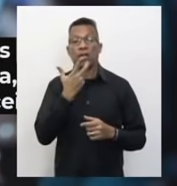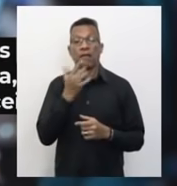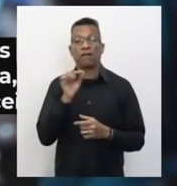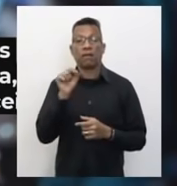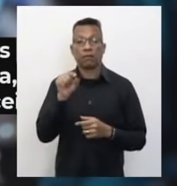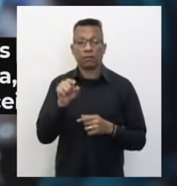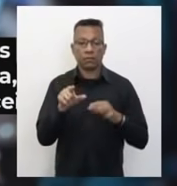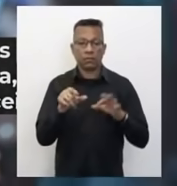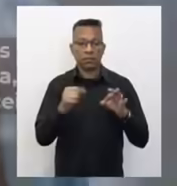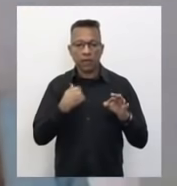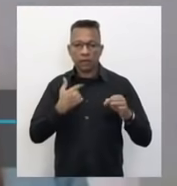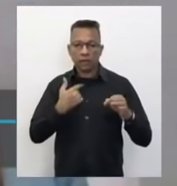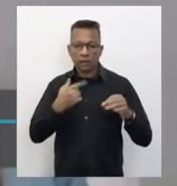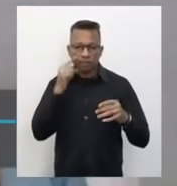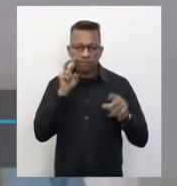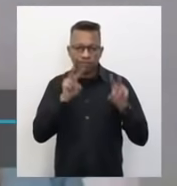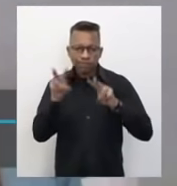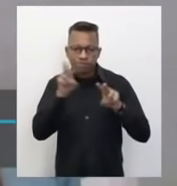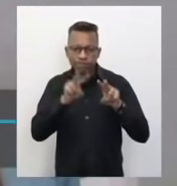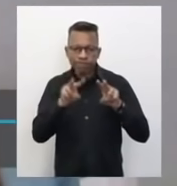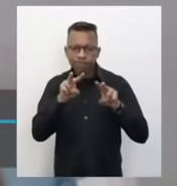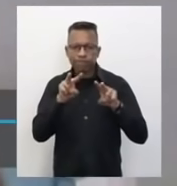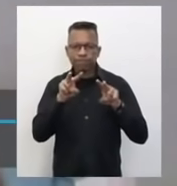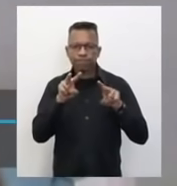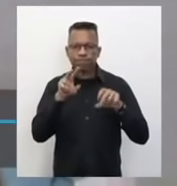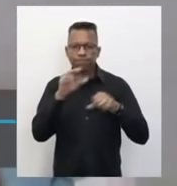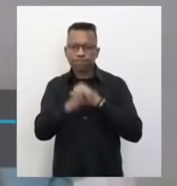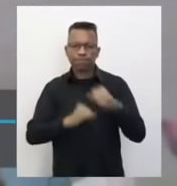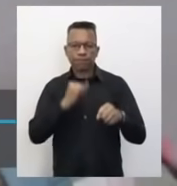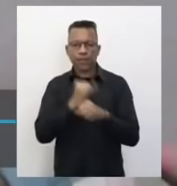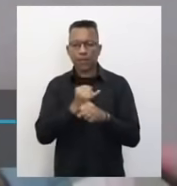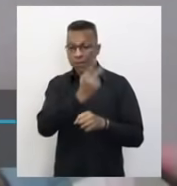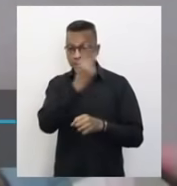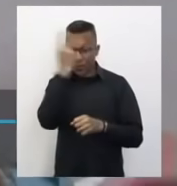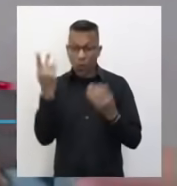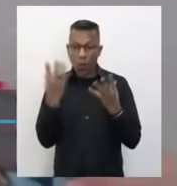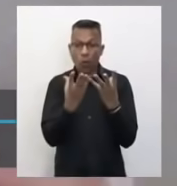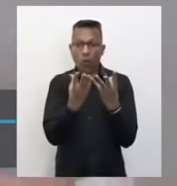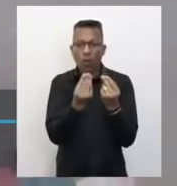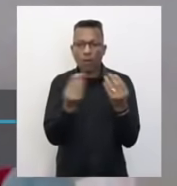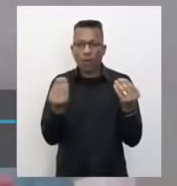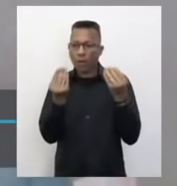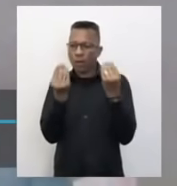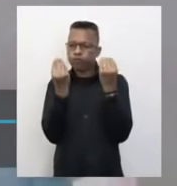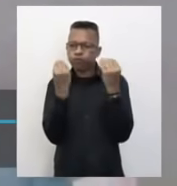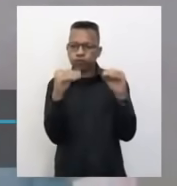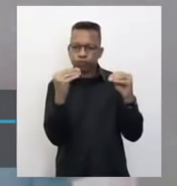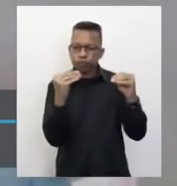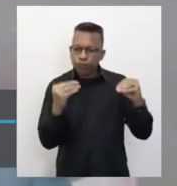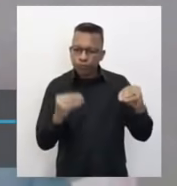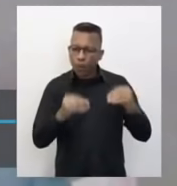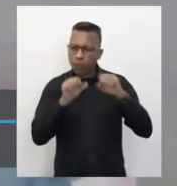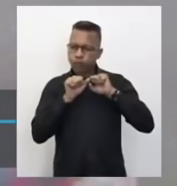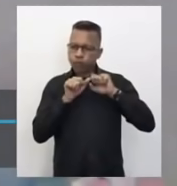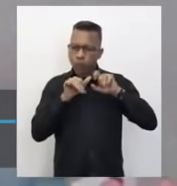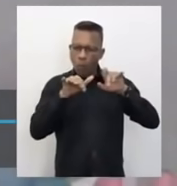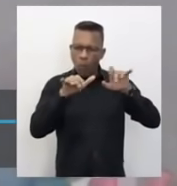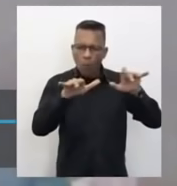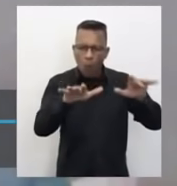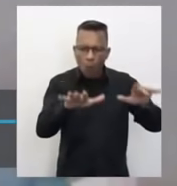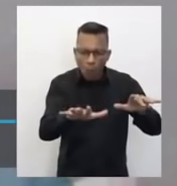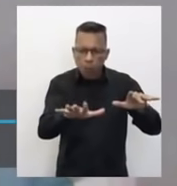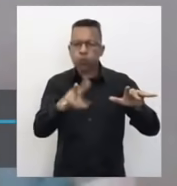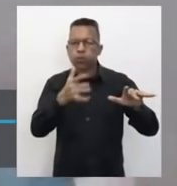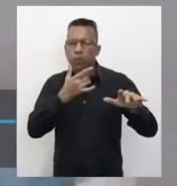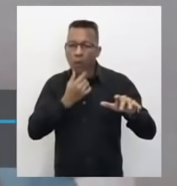está viralizando algo pela internet, imagina que centenas de pessoas compartilharam o mesmo conteúdo homofóbico, por